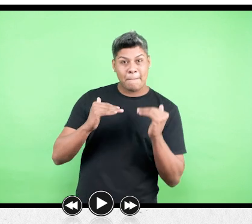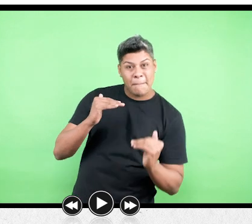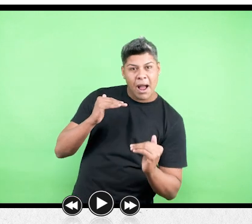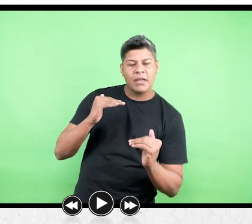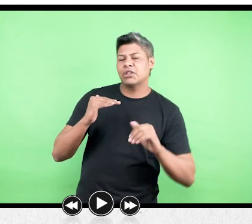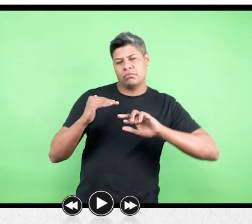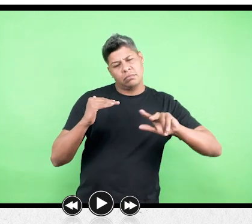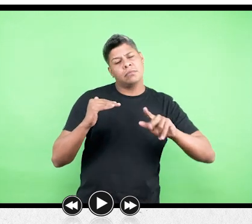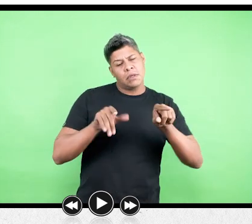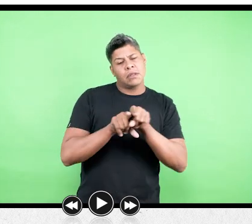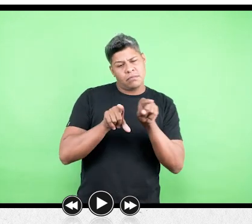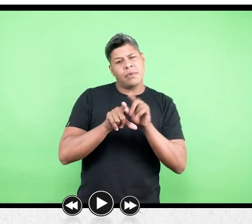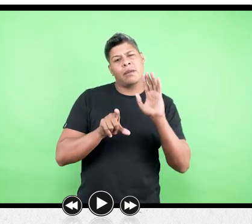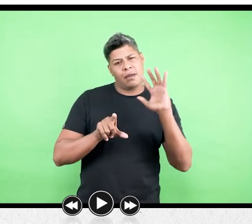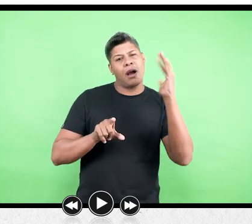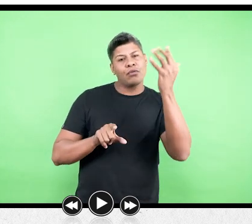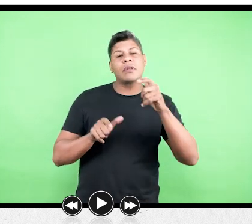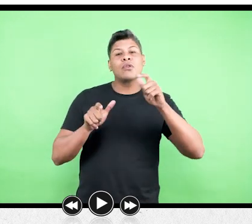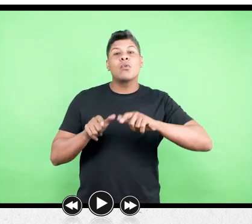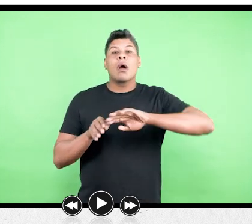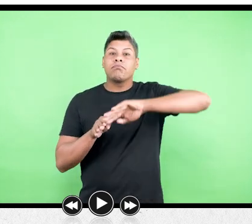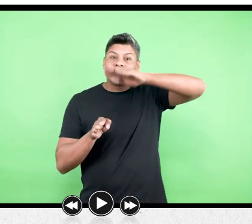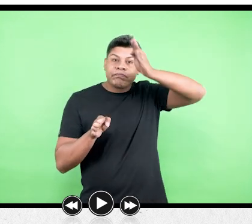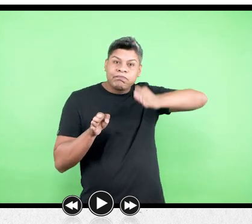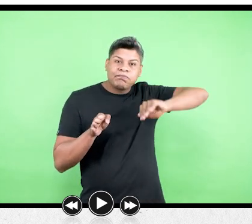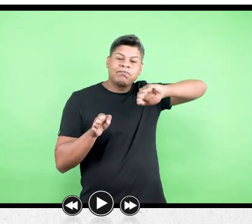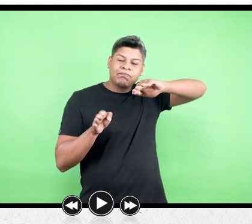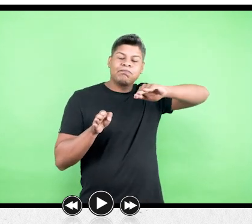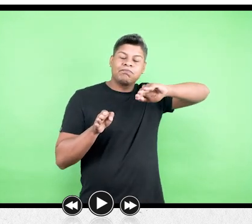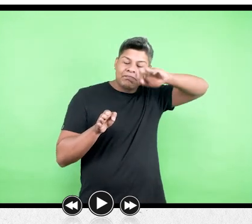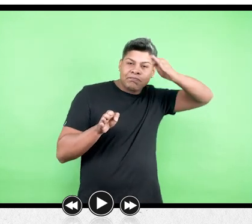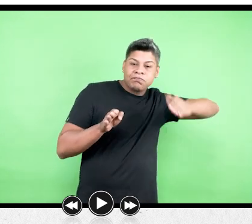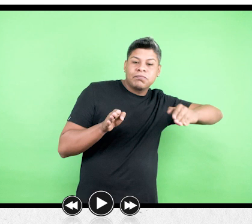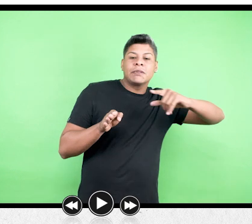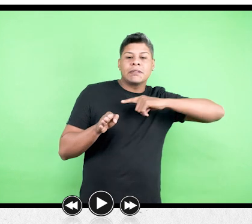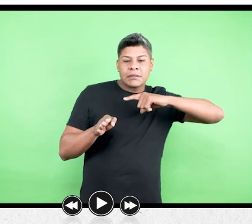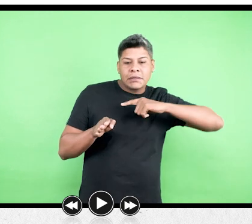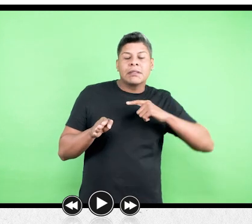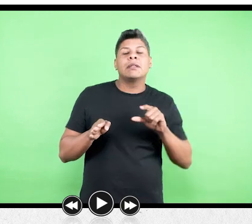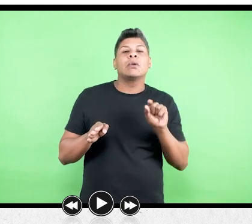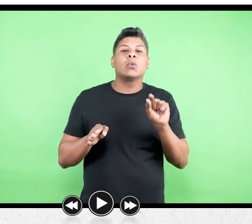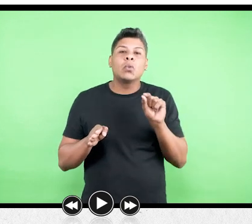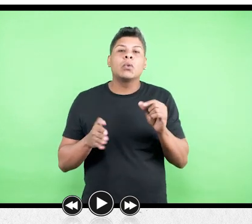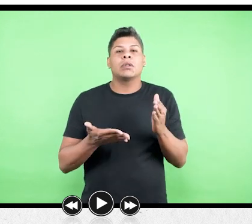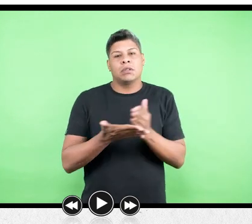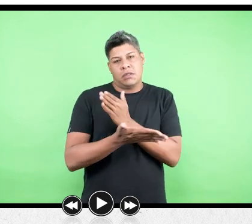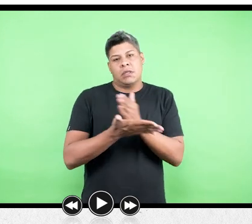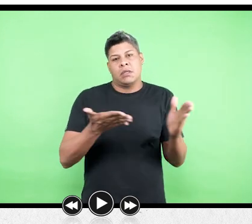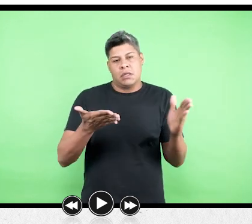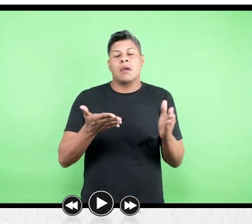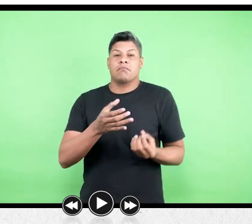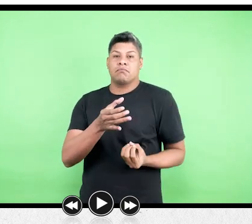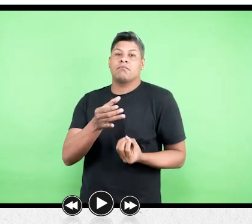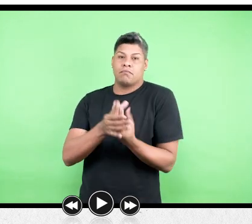também podem ocorrer em áreas mais altas. E também ocorrem em vertentes ou mesmo em divisores de drenagem,